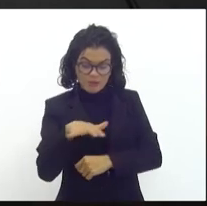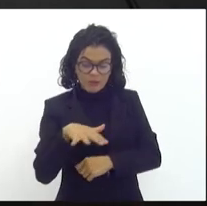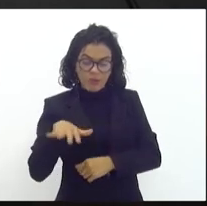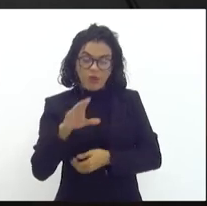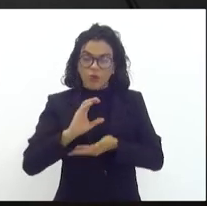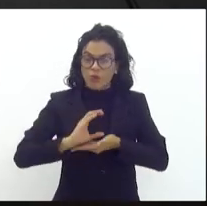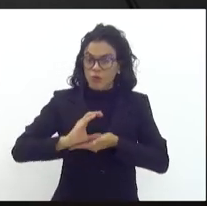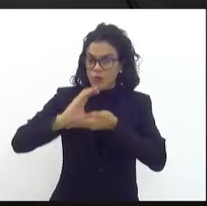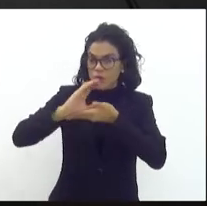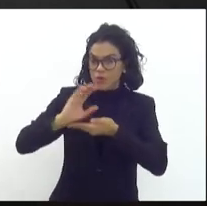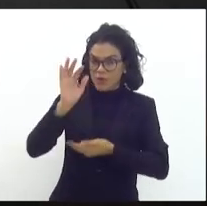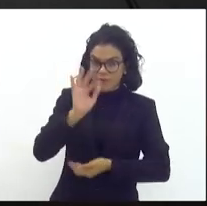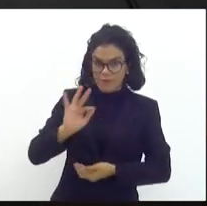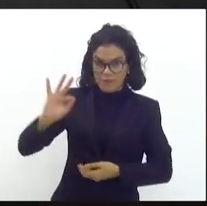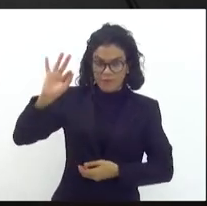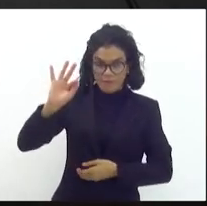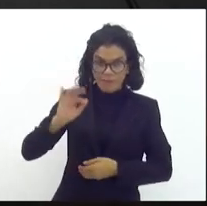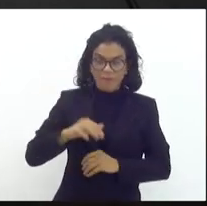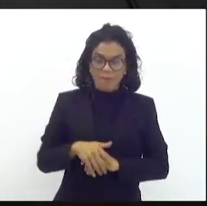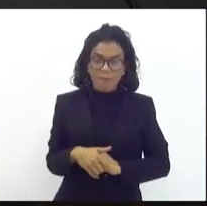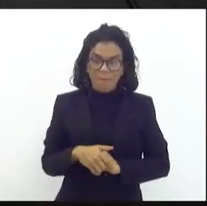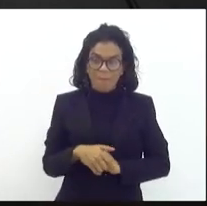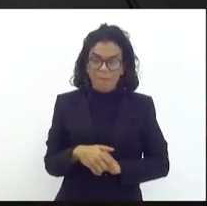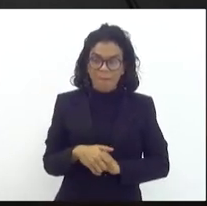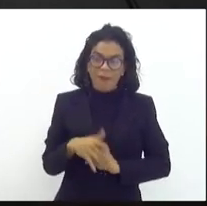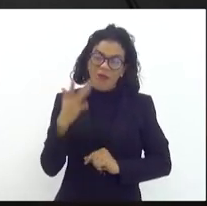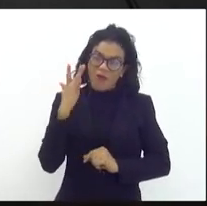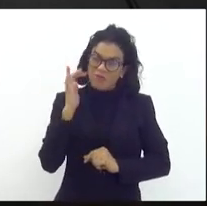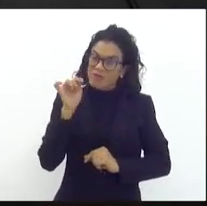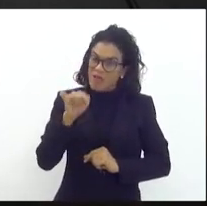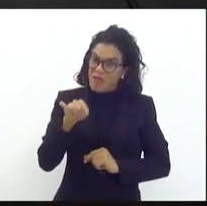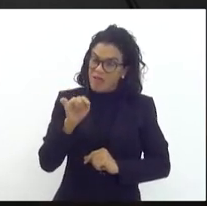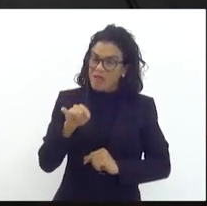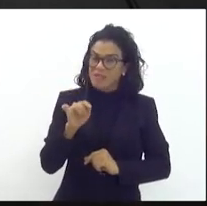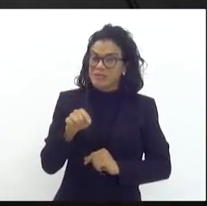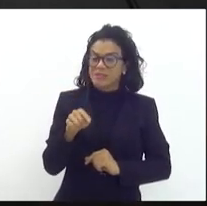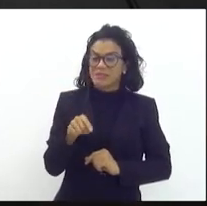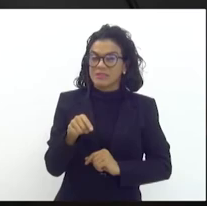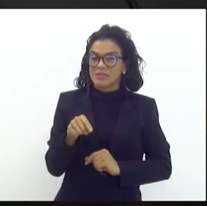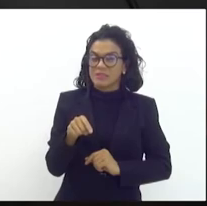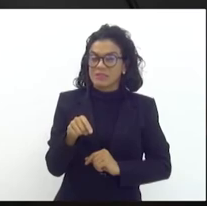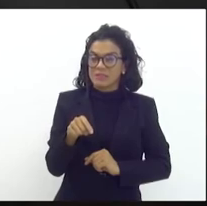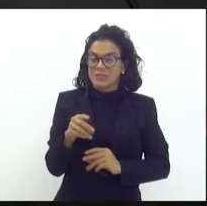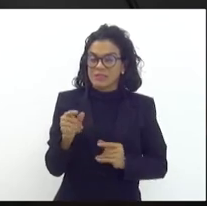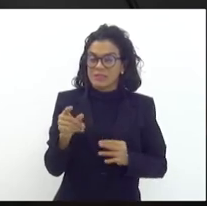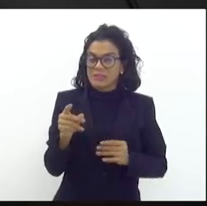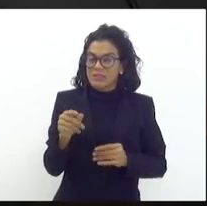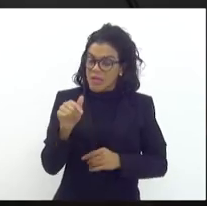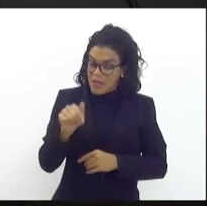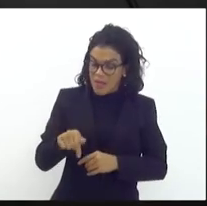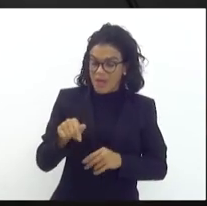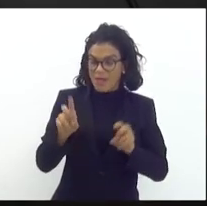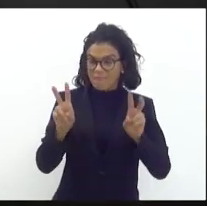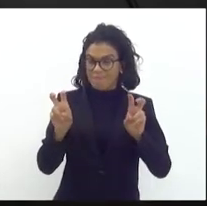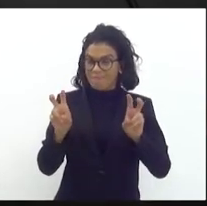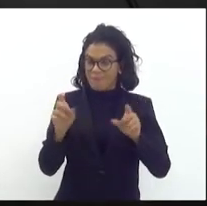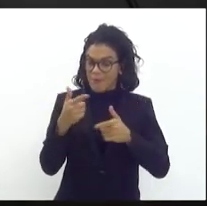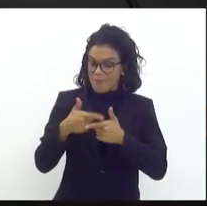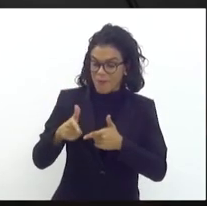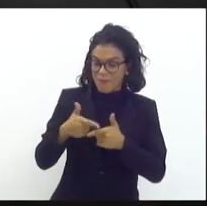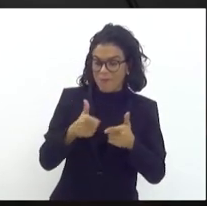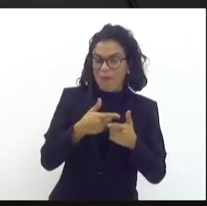Conselho federativo eu acho que essa é a Grande é a grande questão da da